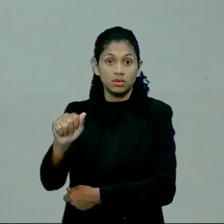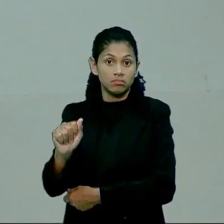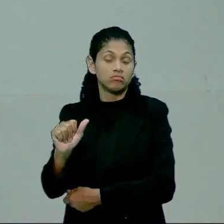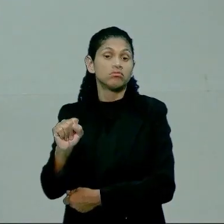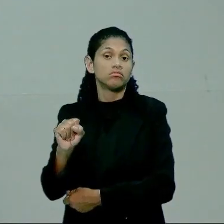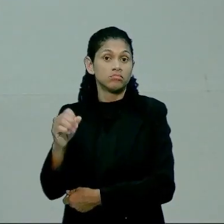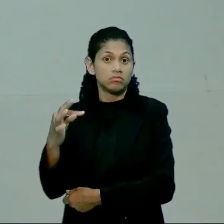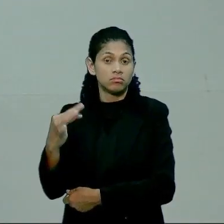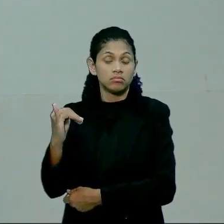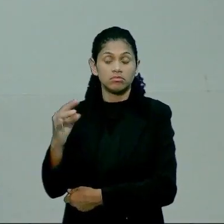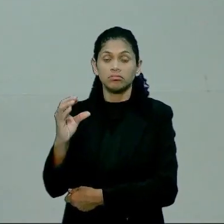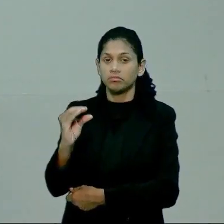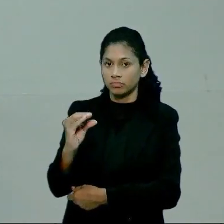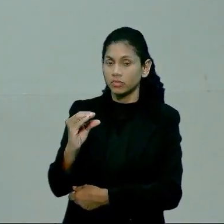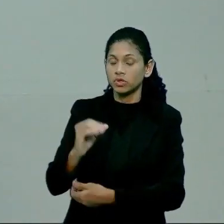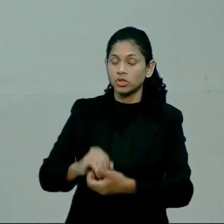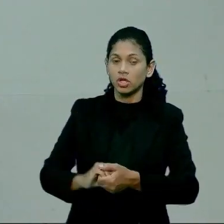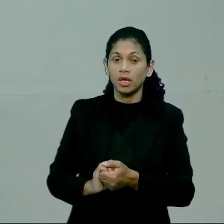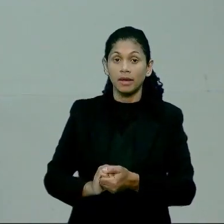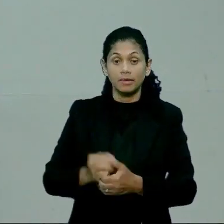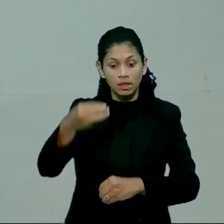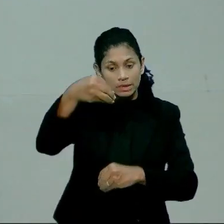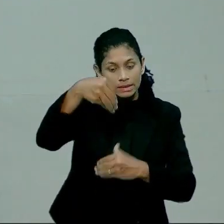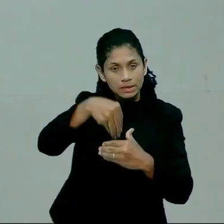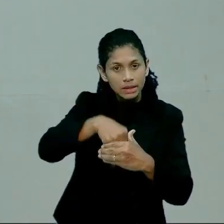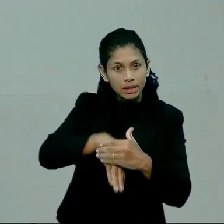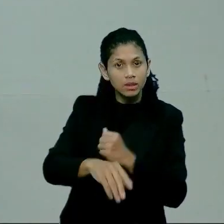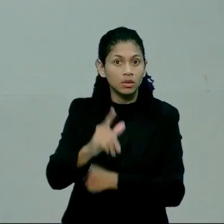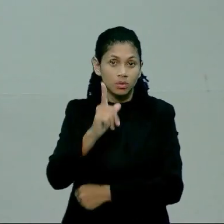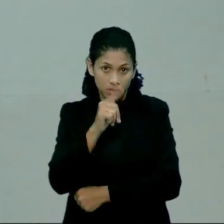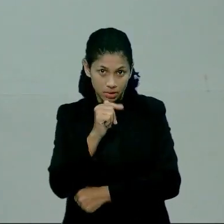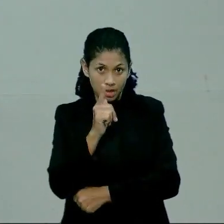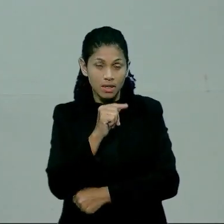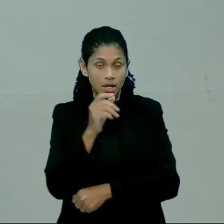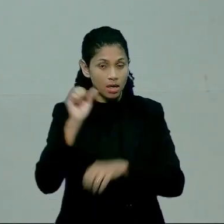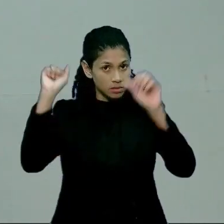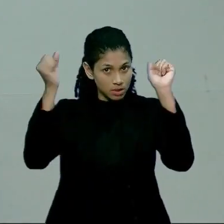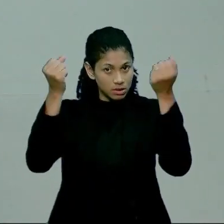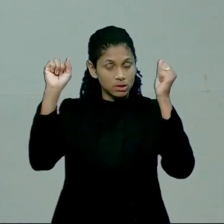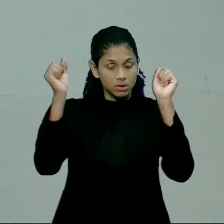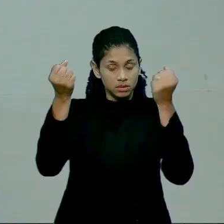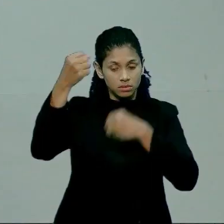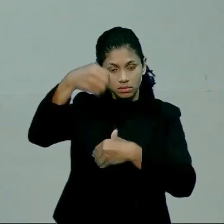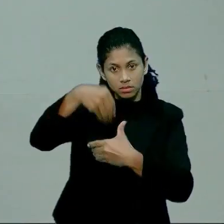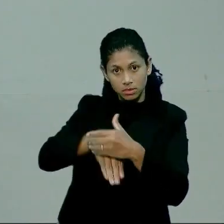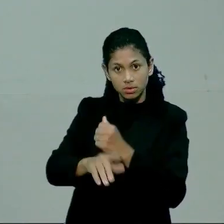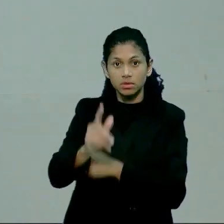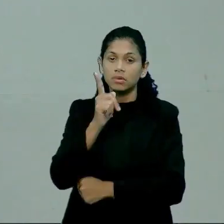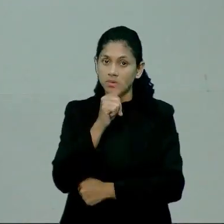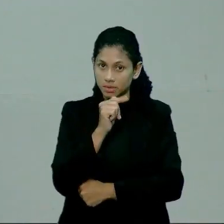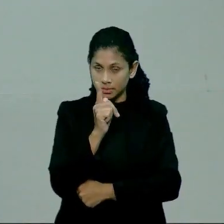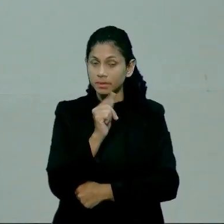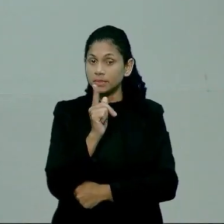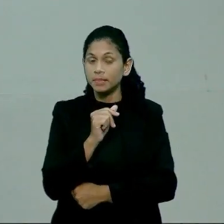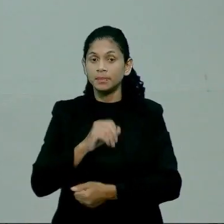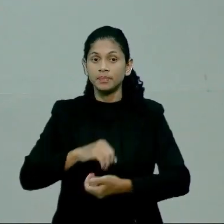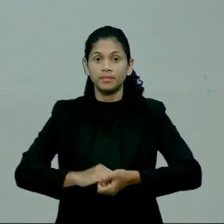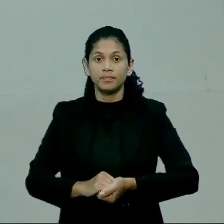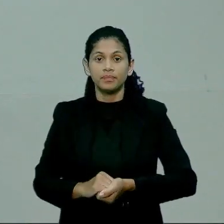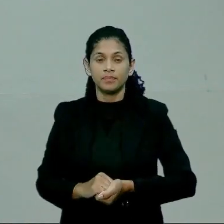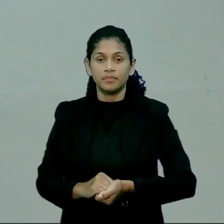hidroginástica, ginástica dentro da água, que é essa percepção um pouco mais ampla do corpo, vai ter compreensão corporal,